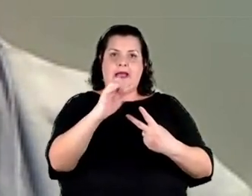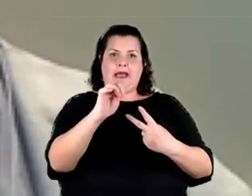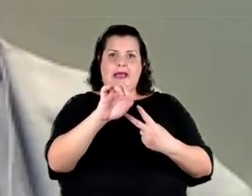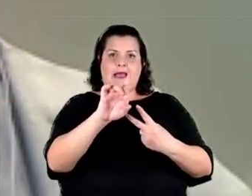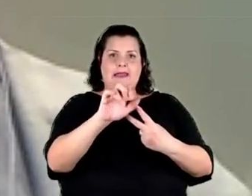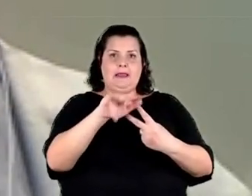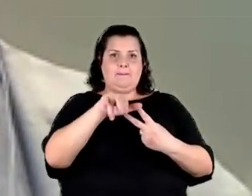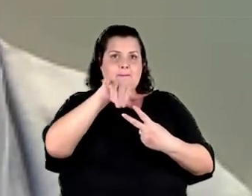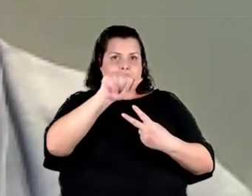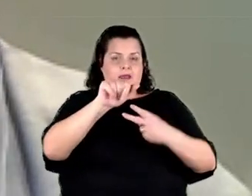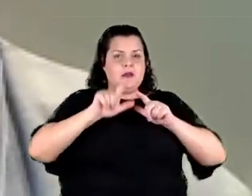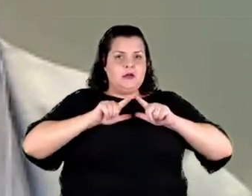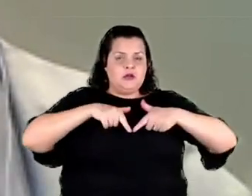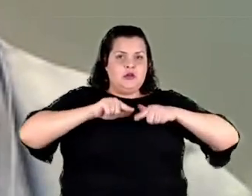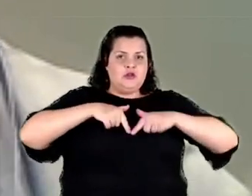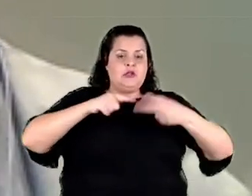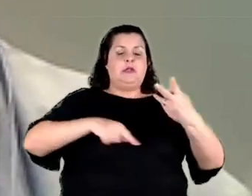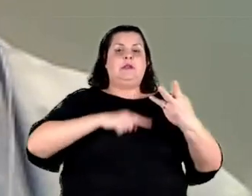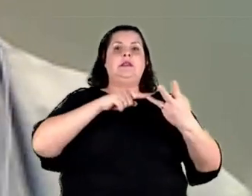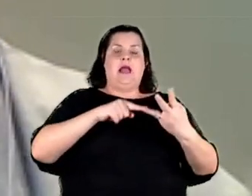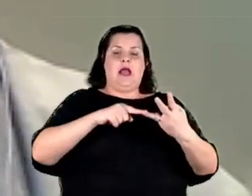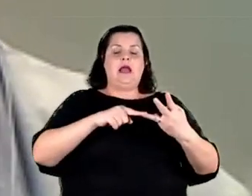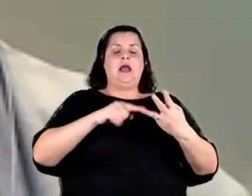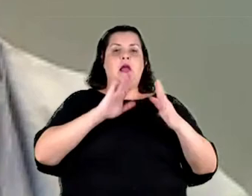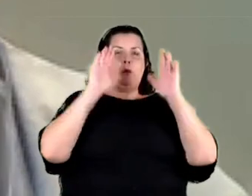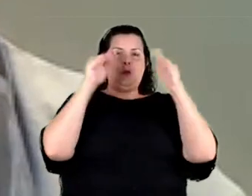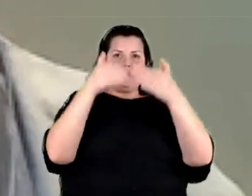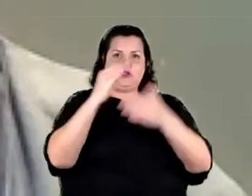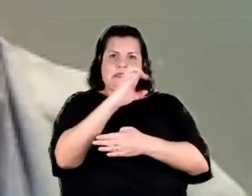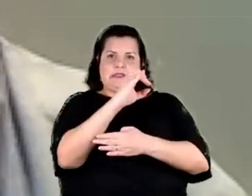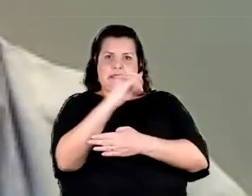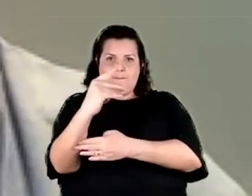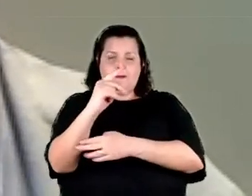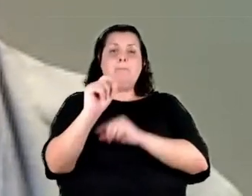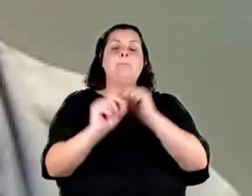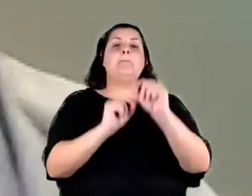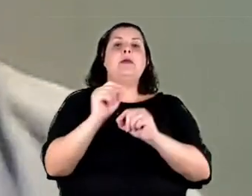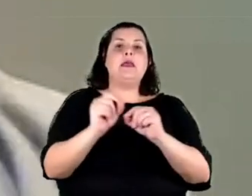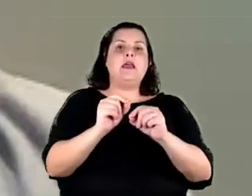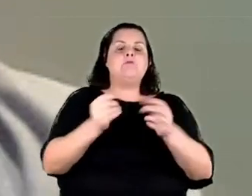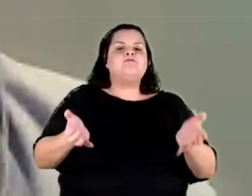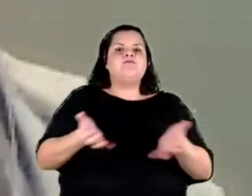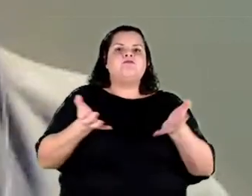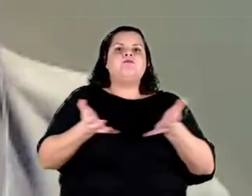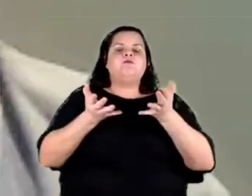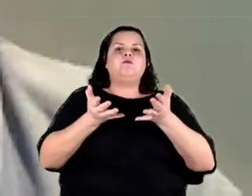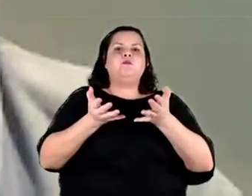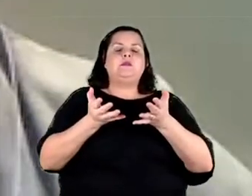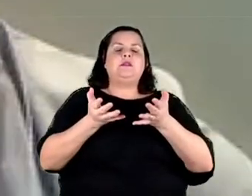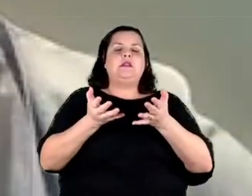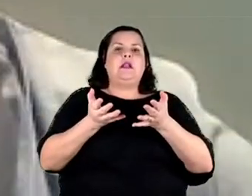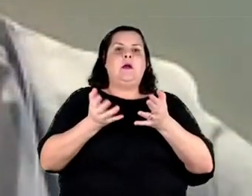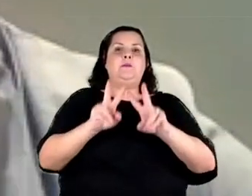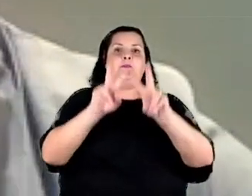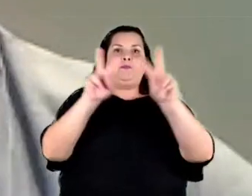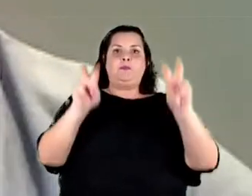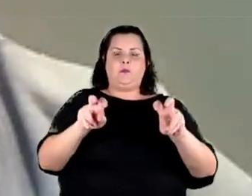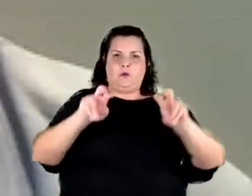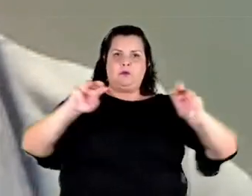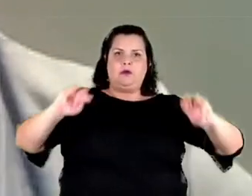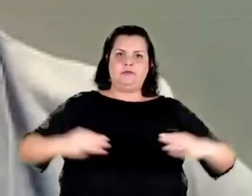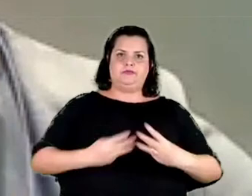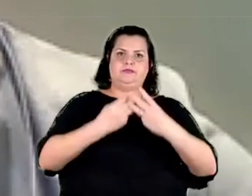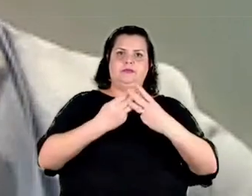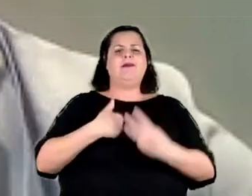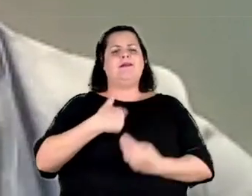CIPI focado no aprofundamento e na diversidade do judaísmo. Além de mim, contamos hoje com a